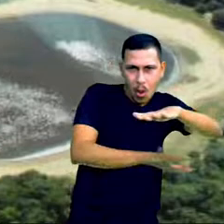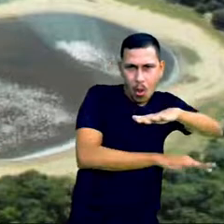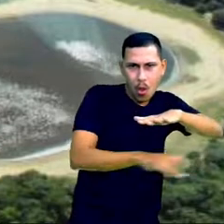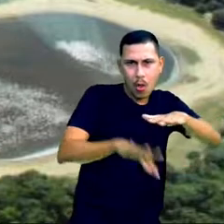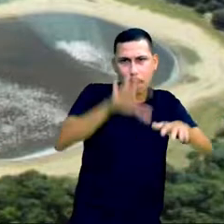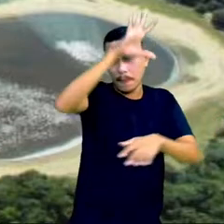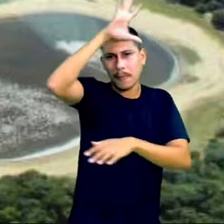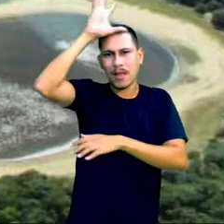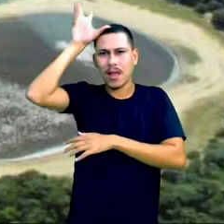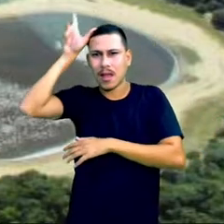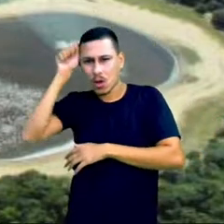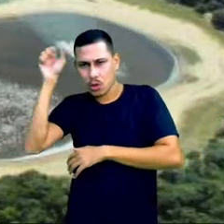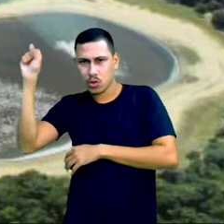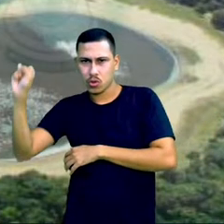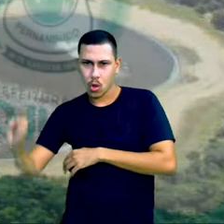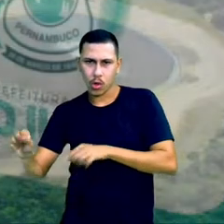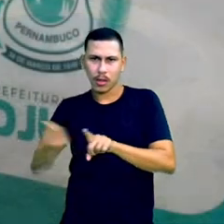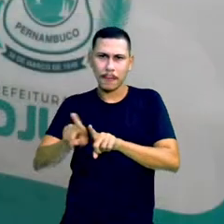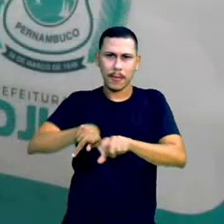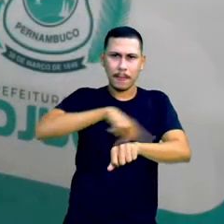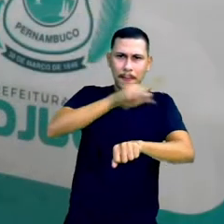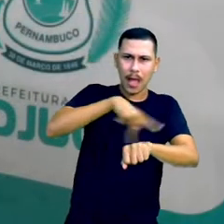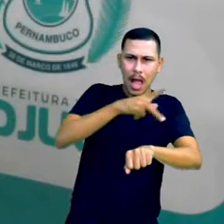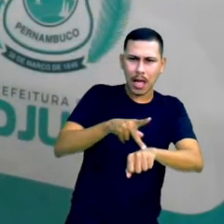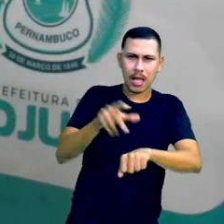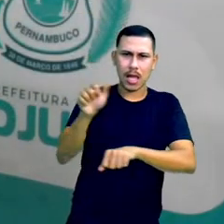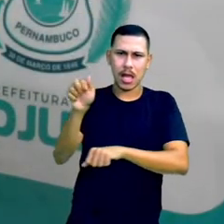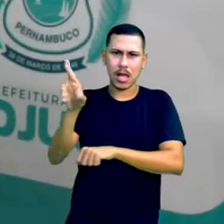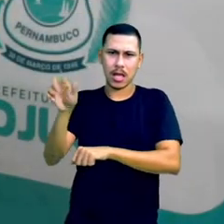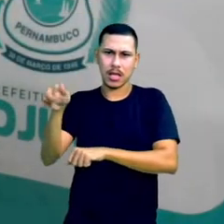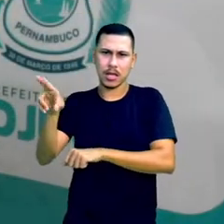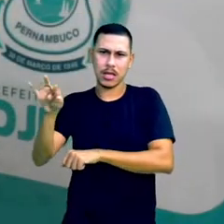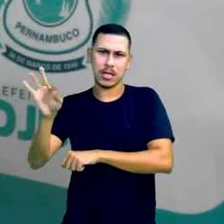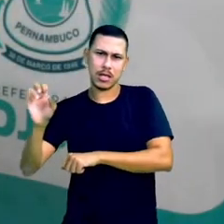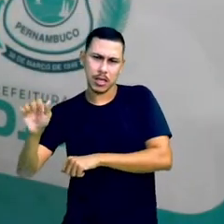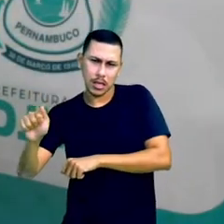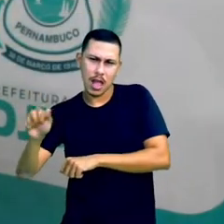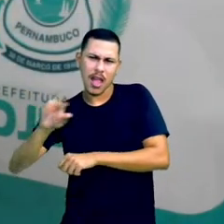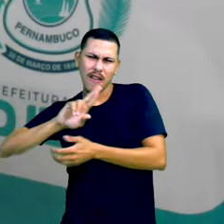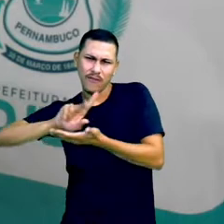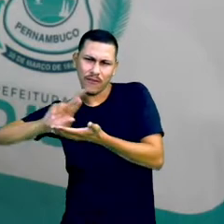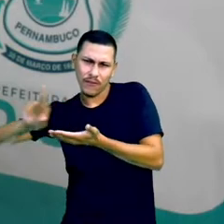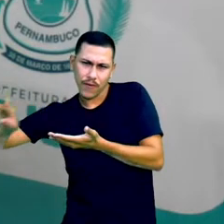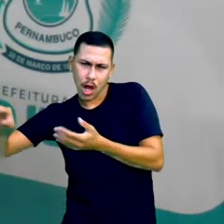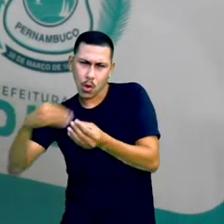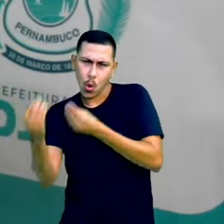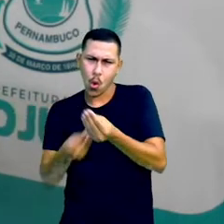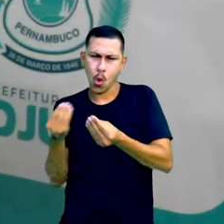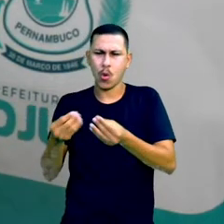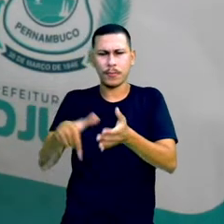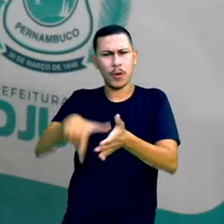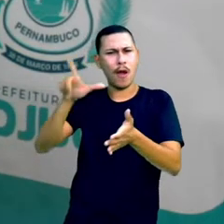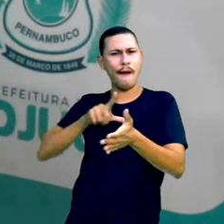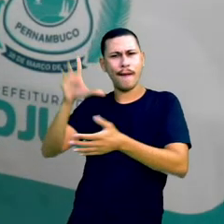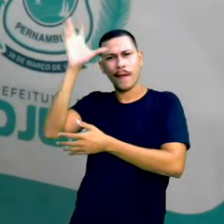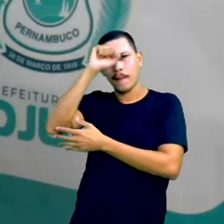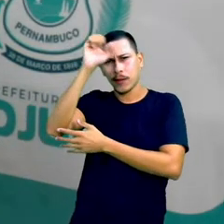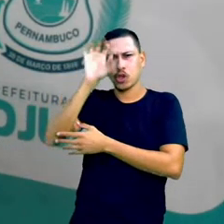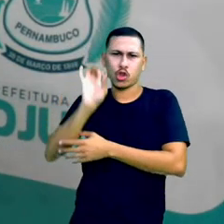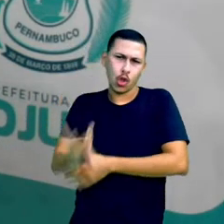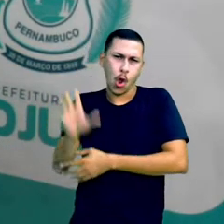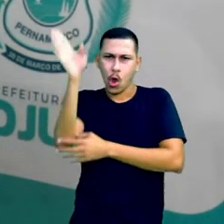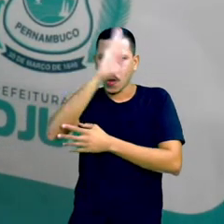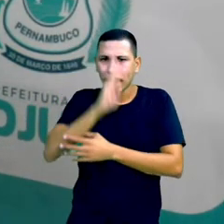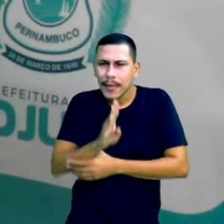de terras da Bolívia, da Argentina e do Paraguai, como eu havia falado antes para vocês. Não é